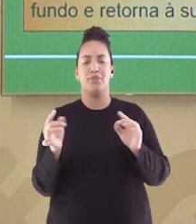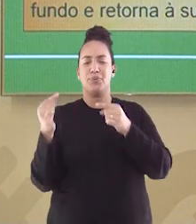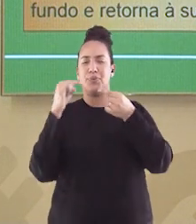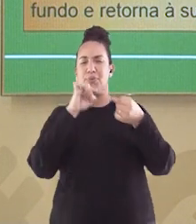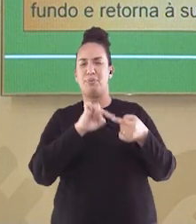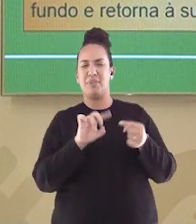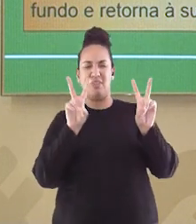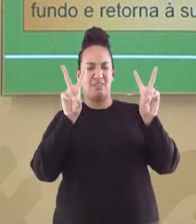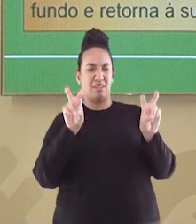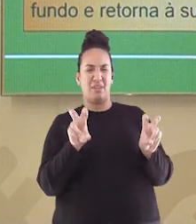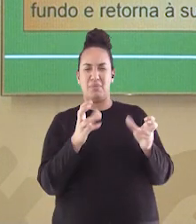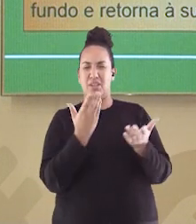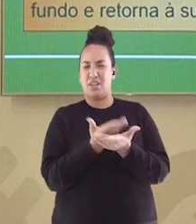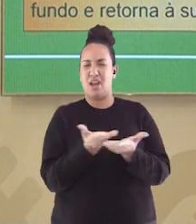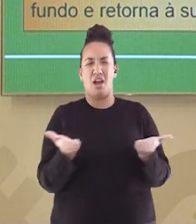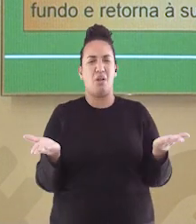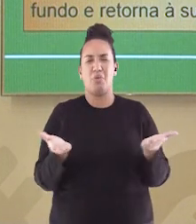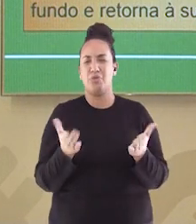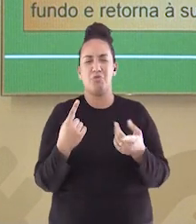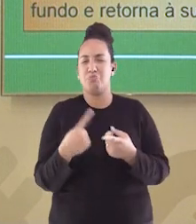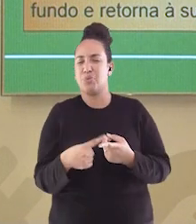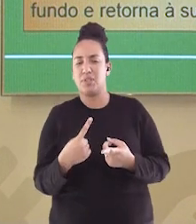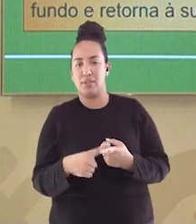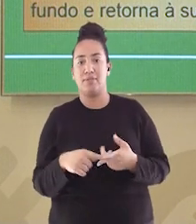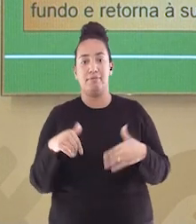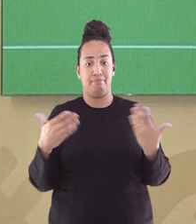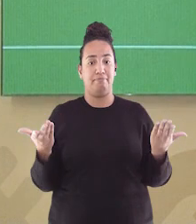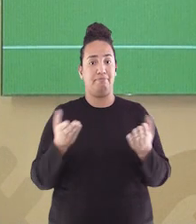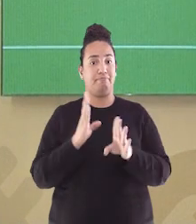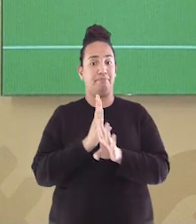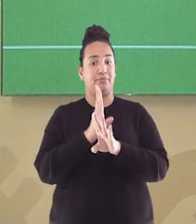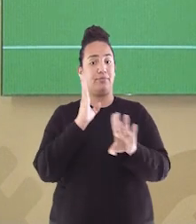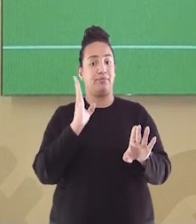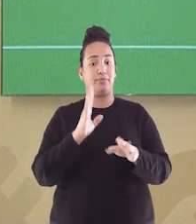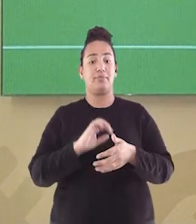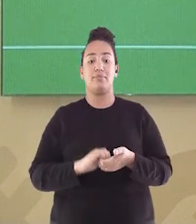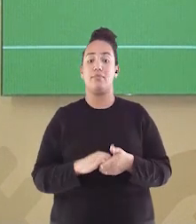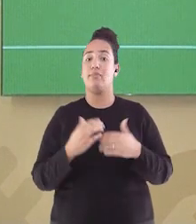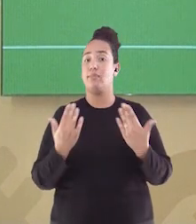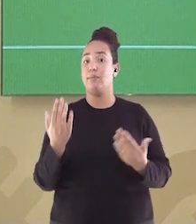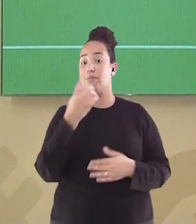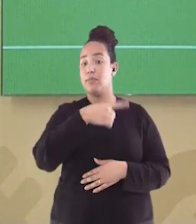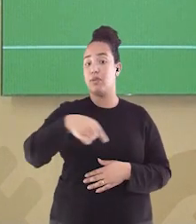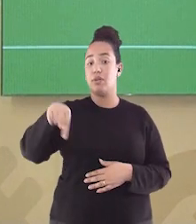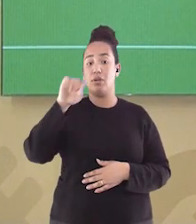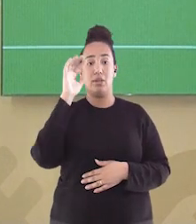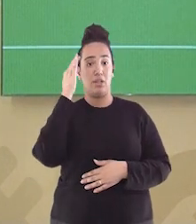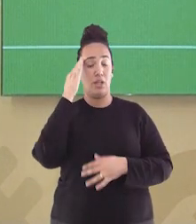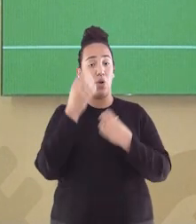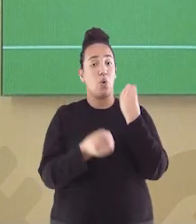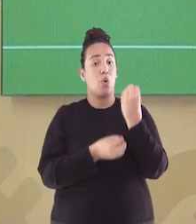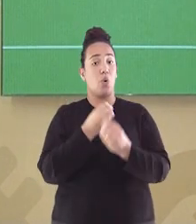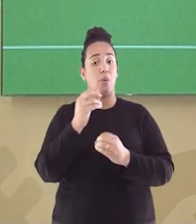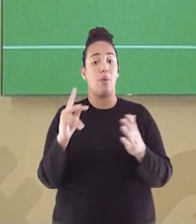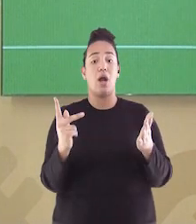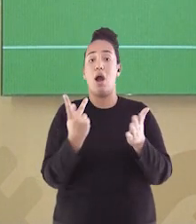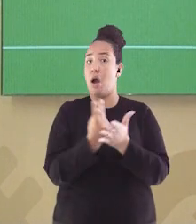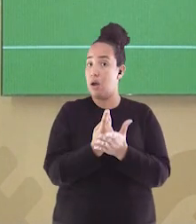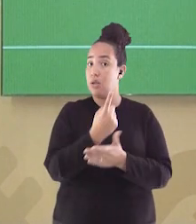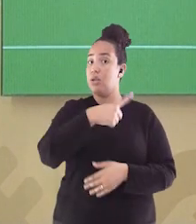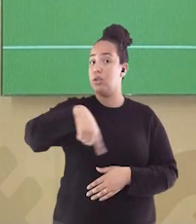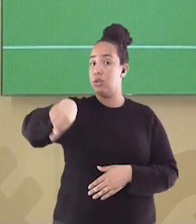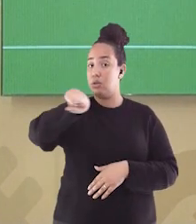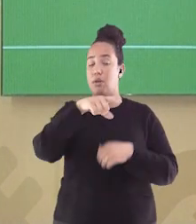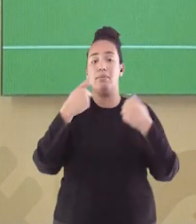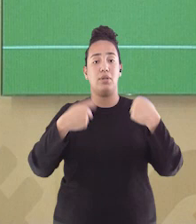nossa aula, né? Inversão térmica? Vamos descobrir? Bom, para entender como ocorre a inversão térmica, a gente precisa entender como